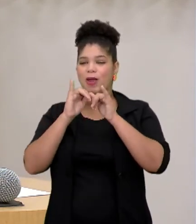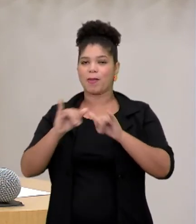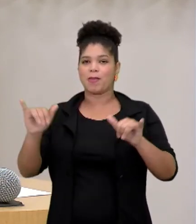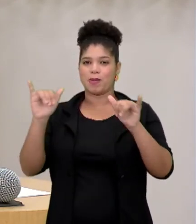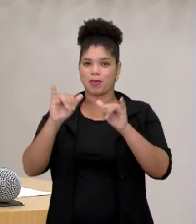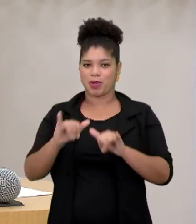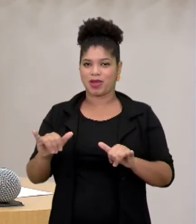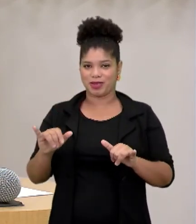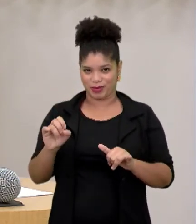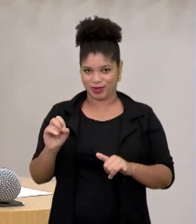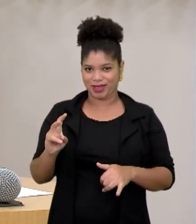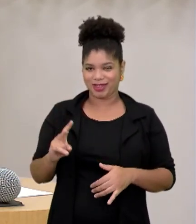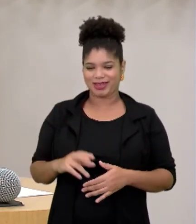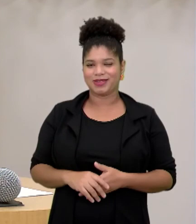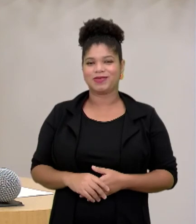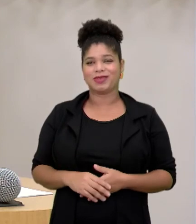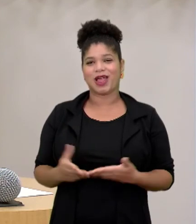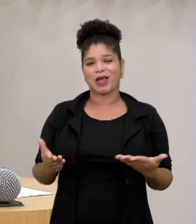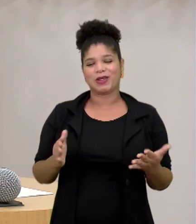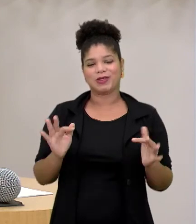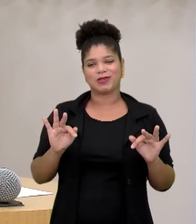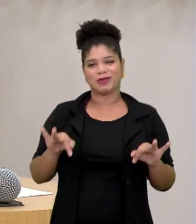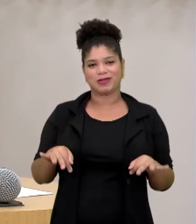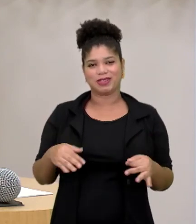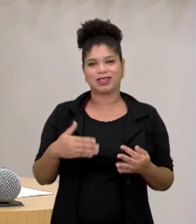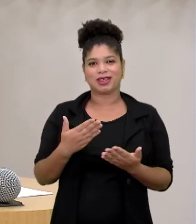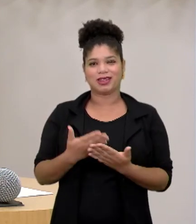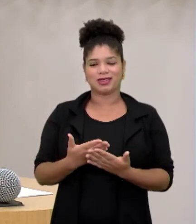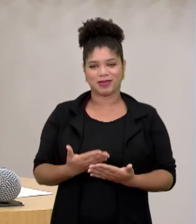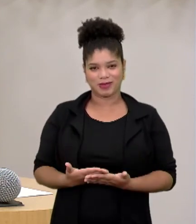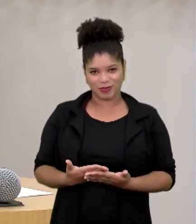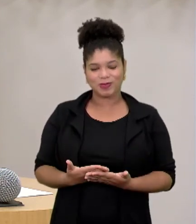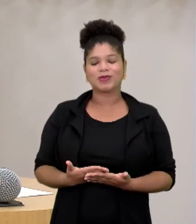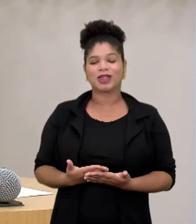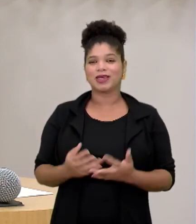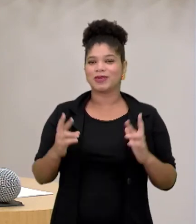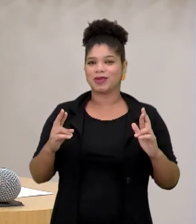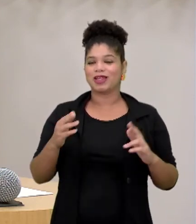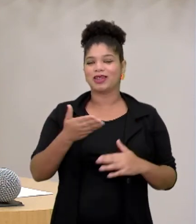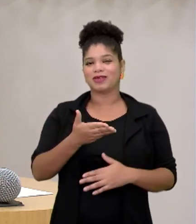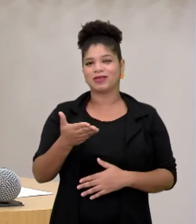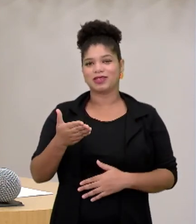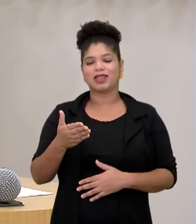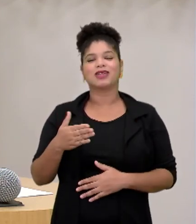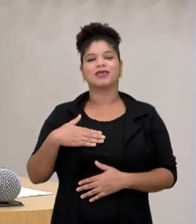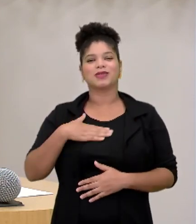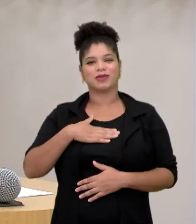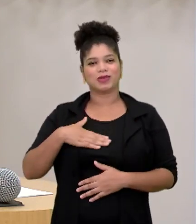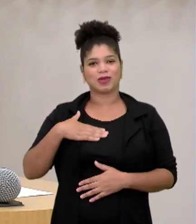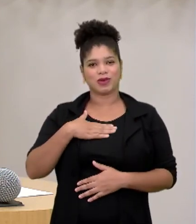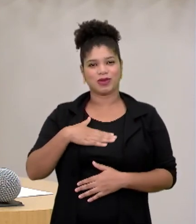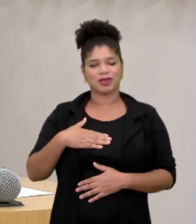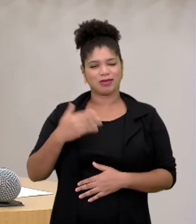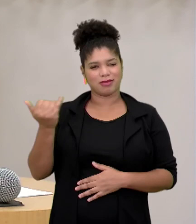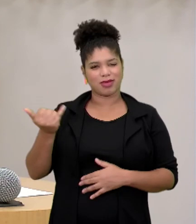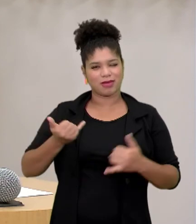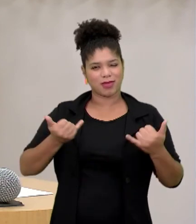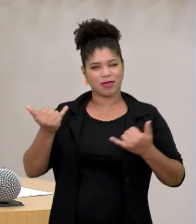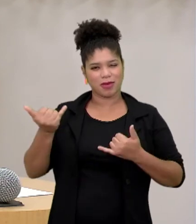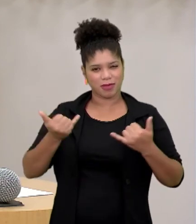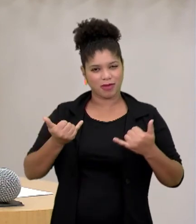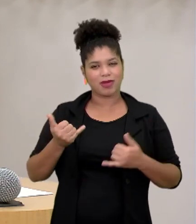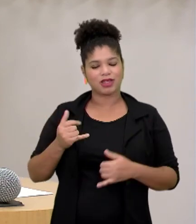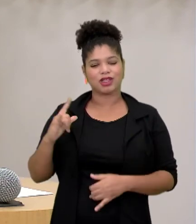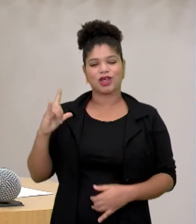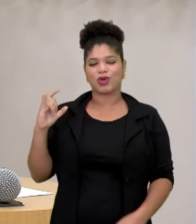propaganda. Bom, a gente vai ficando por aqui. Terminamos a nossa aula. Espero que vocês tenham gostado. Vai se comunicando comigo aí no